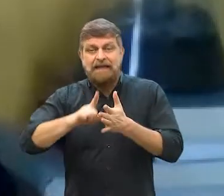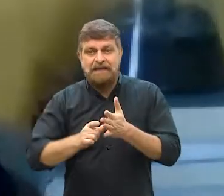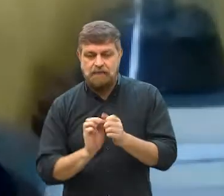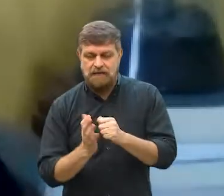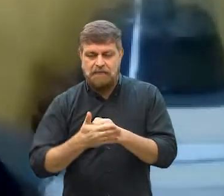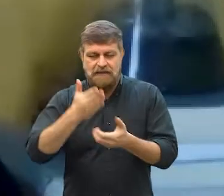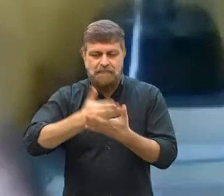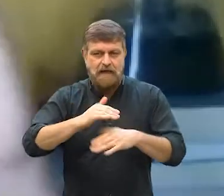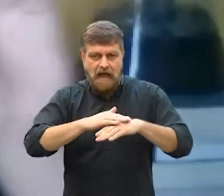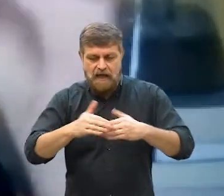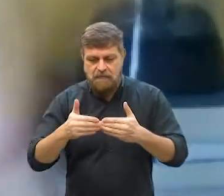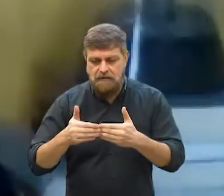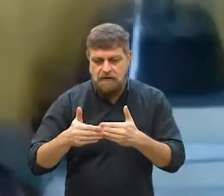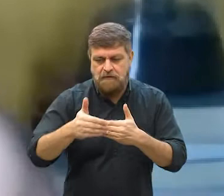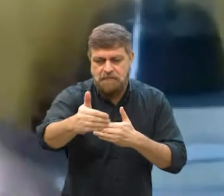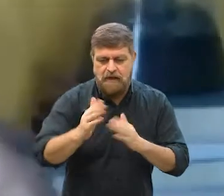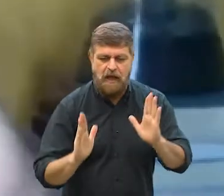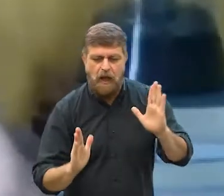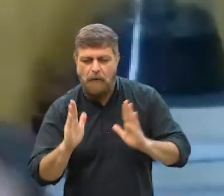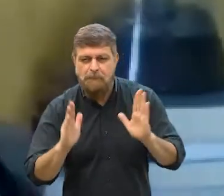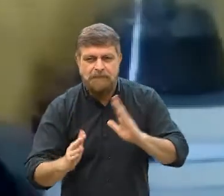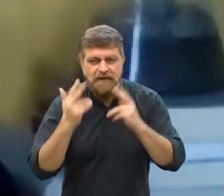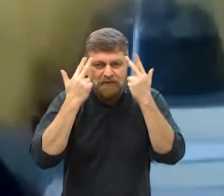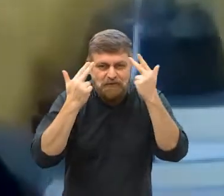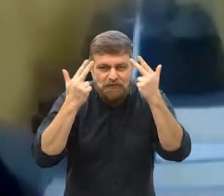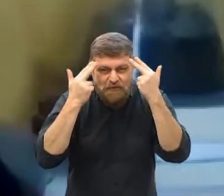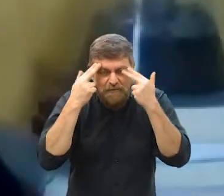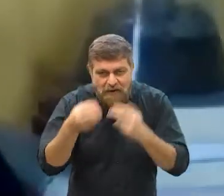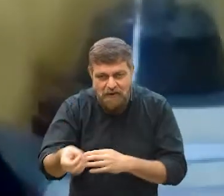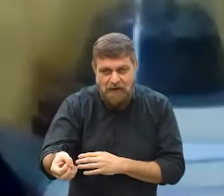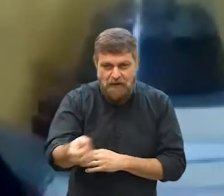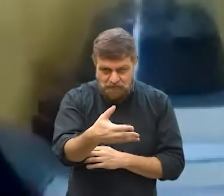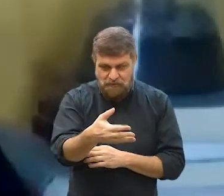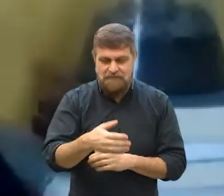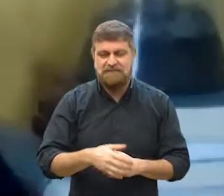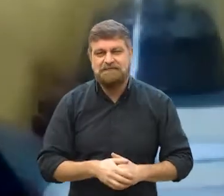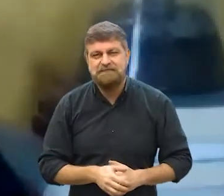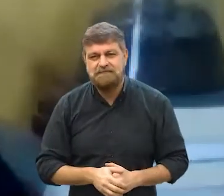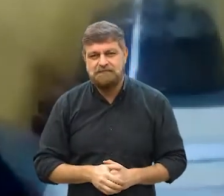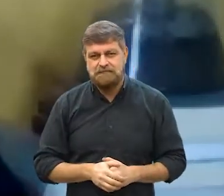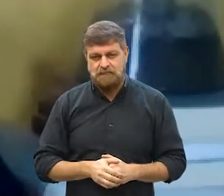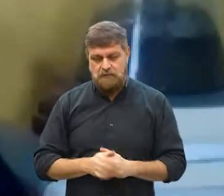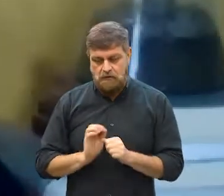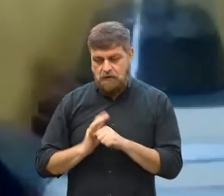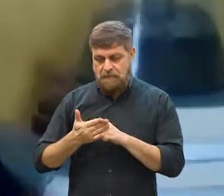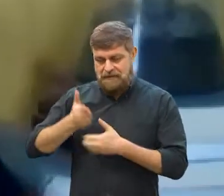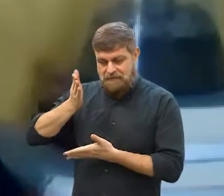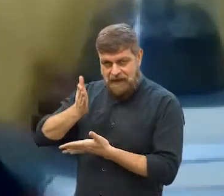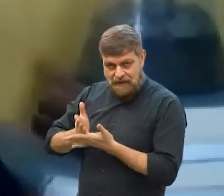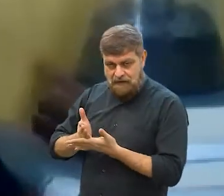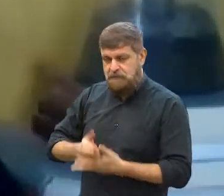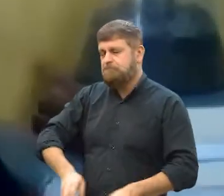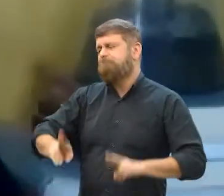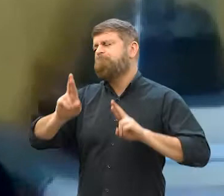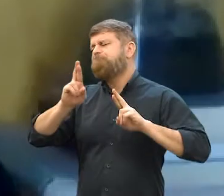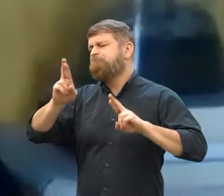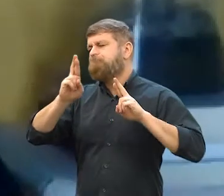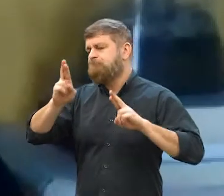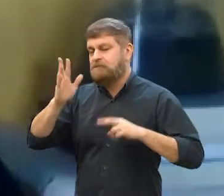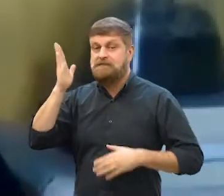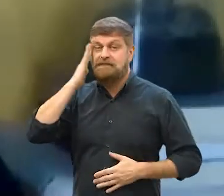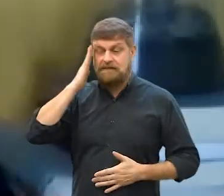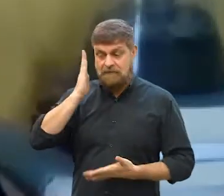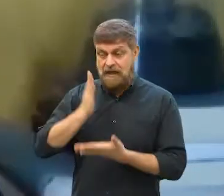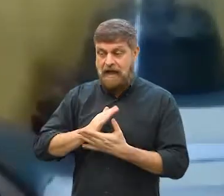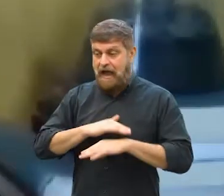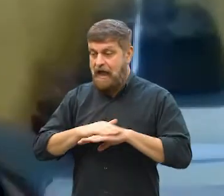pode poderia Vamos pensar no novo normal eu não gosto dessa palavra normal não é para simplificar vamos usá-la quando acabar poder me aqui graças a Deus vai